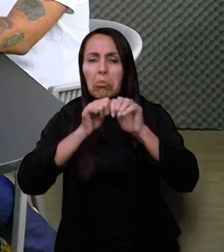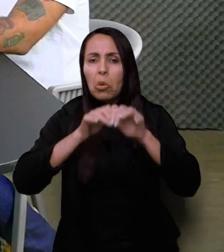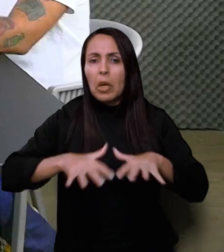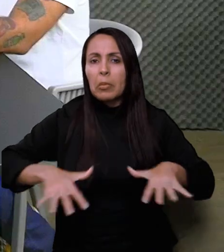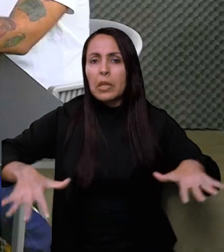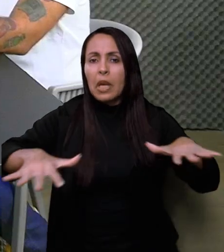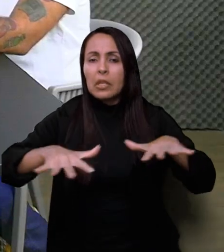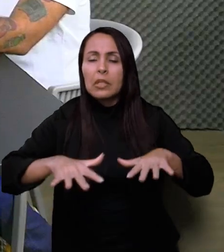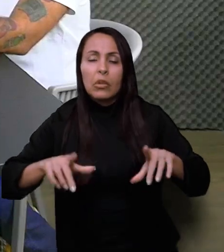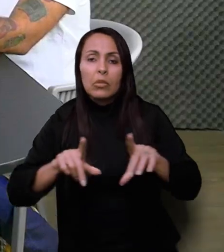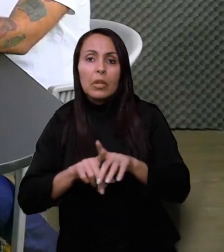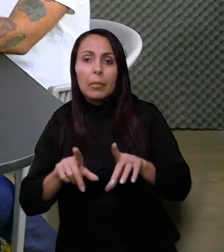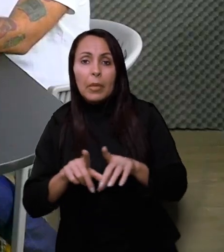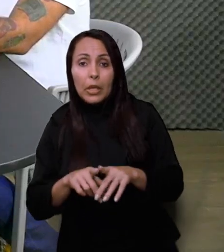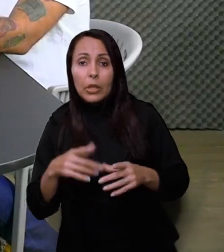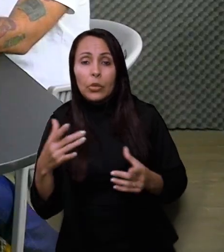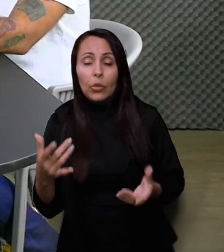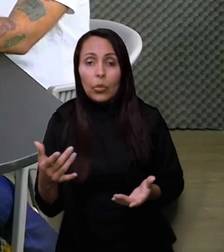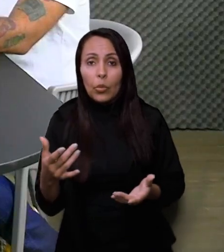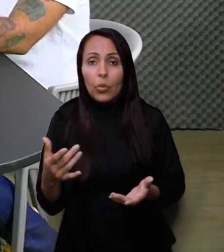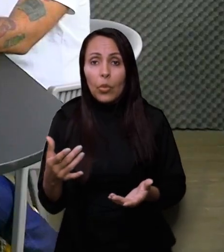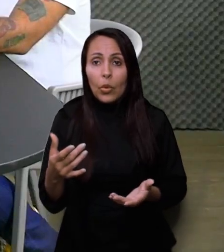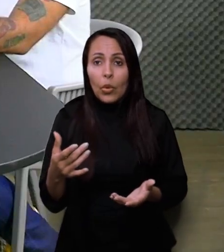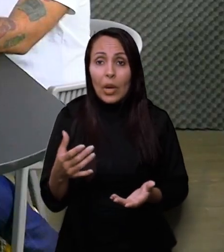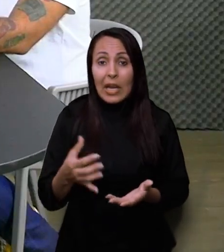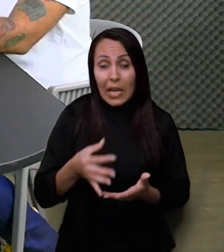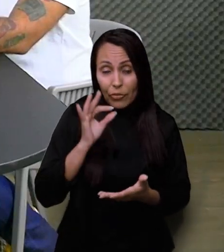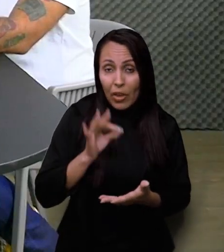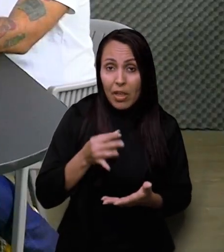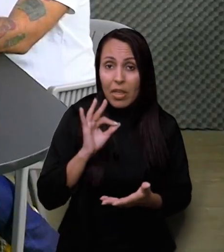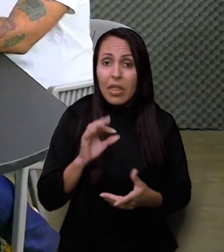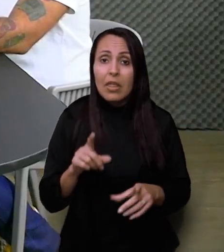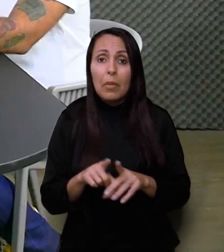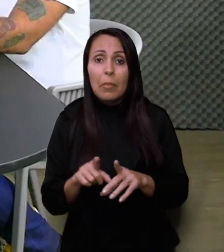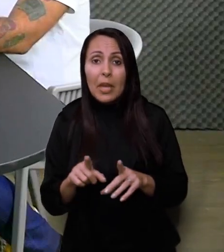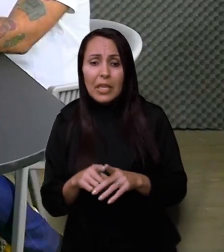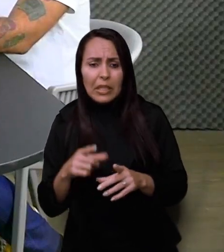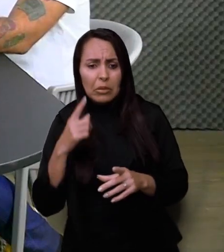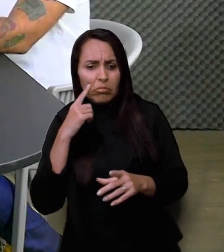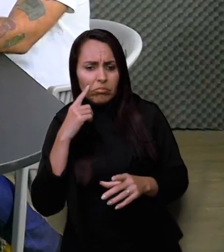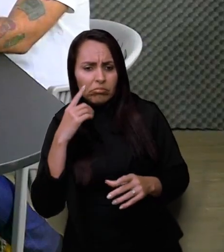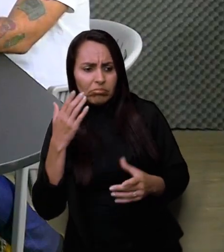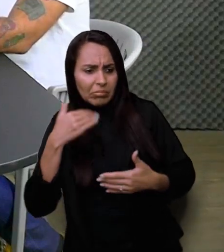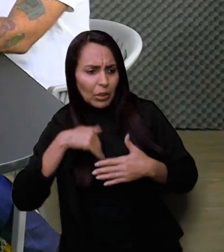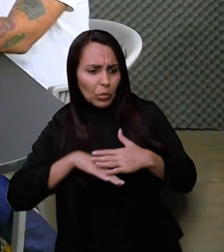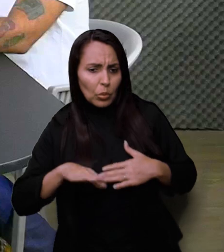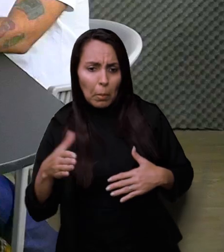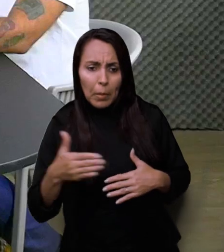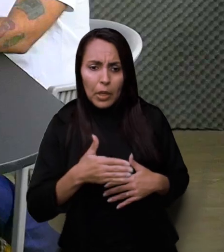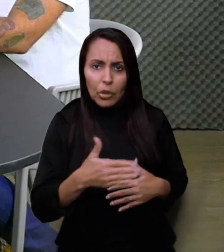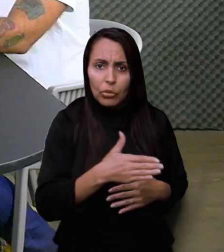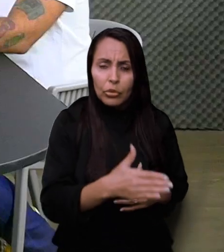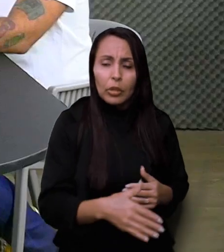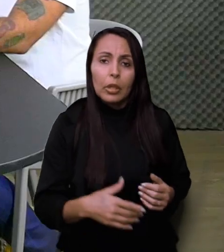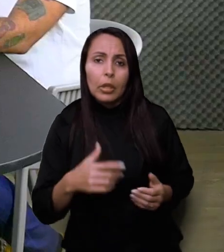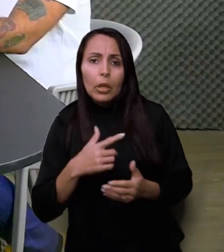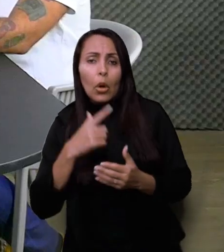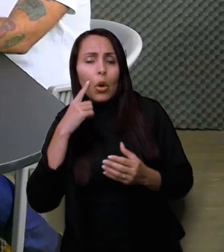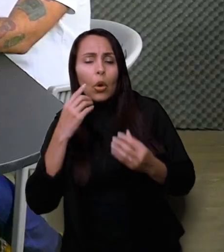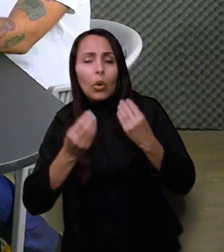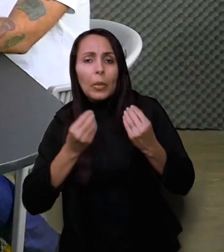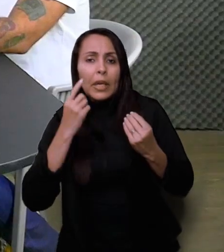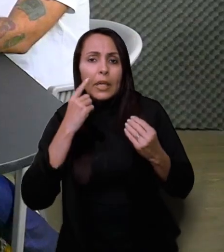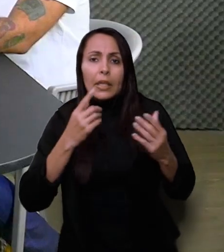microplástico, você falou do café, né? De encontrar Sim. cafeína no peixe. Então, como é que a gente pode, na